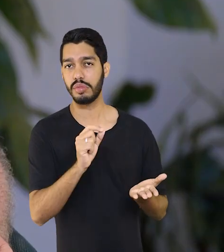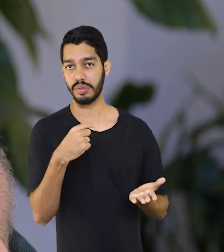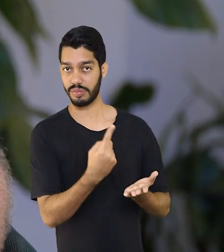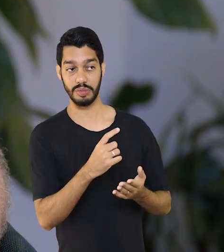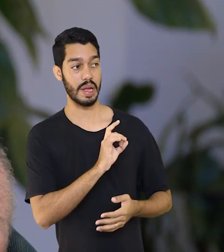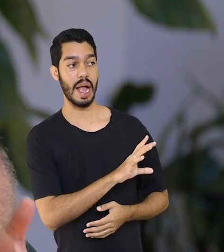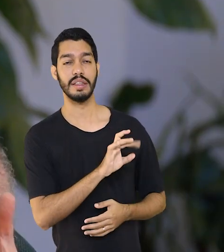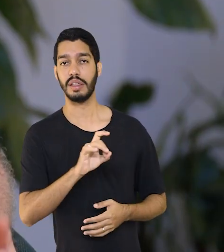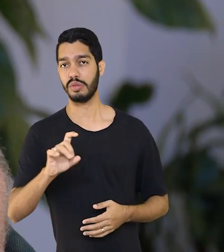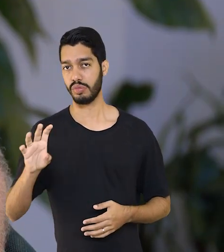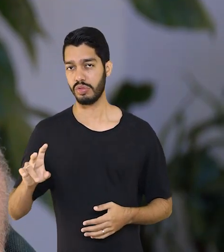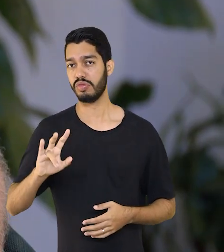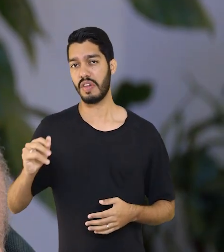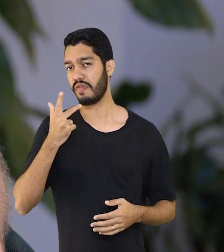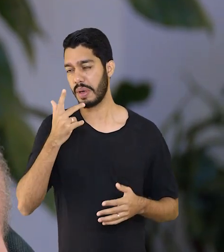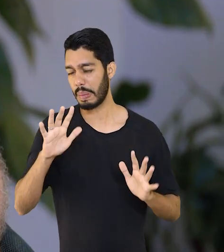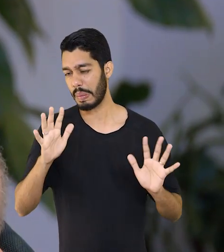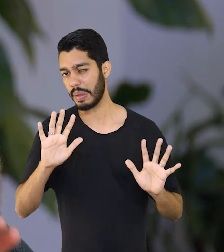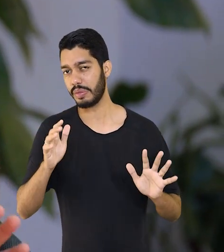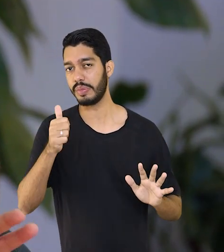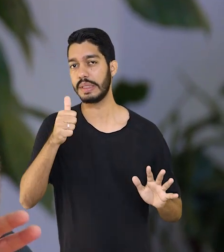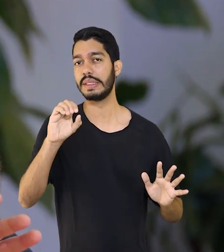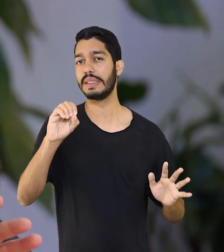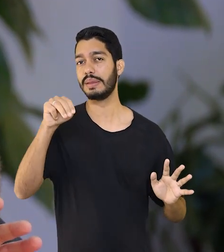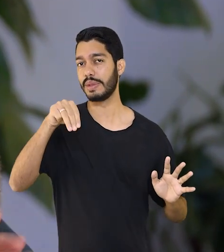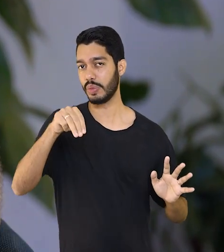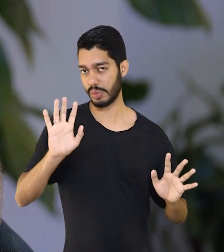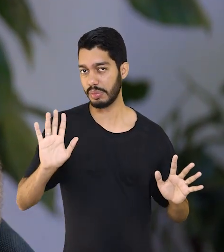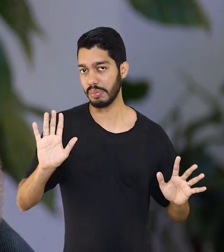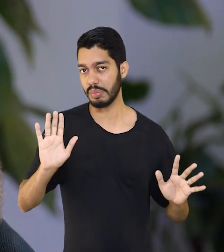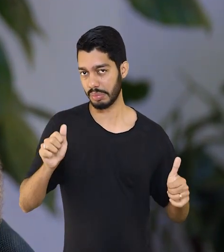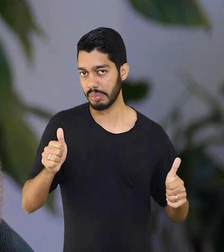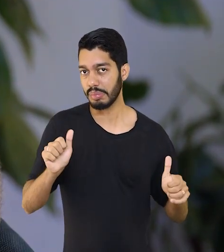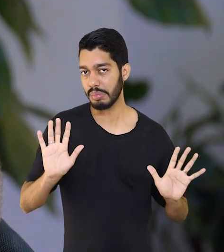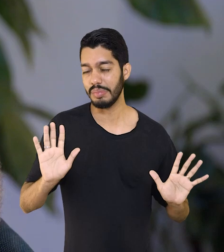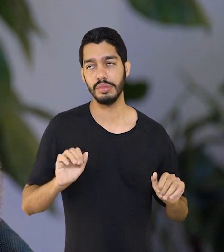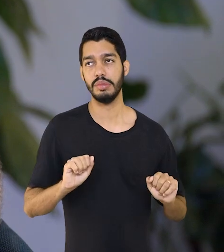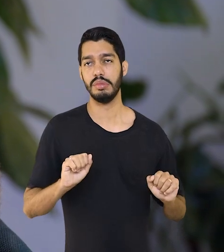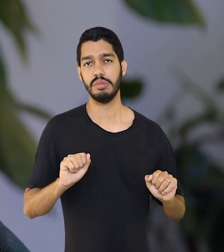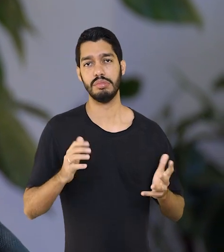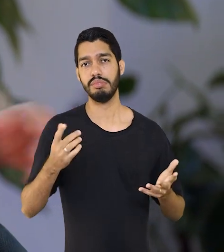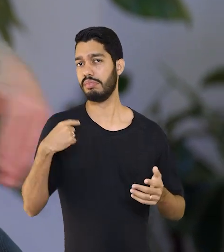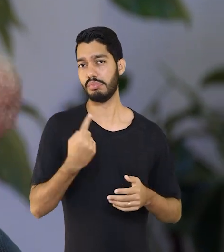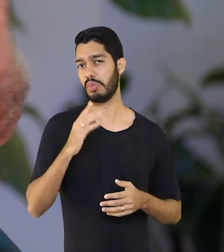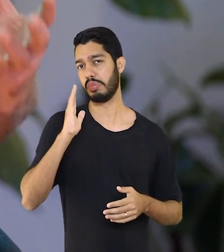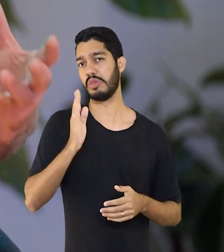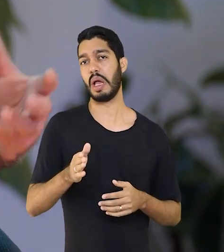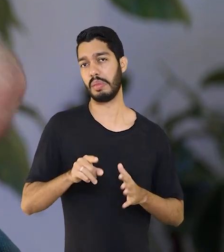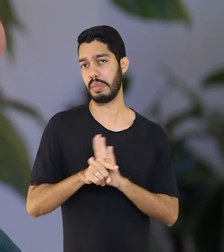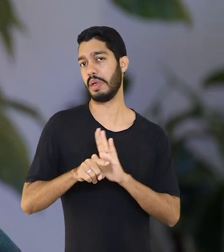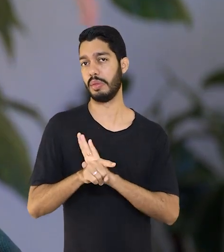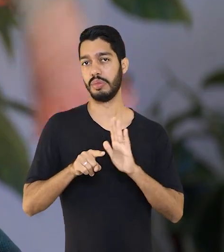vai falar uns 10 minutos e depois vamos direto